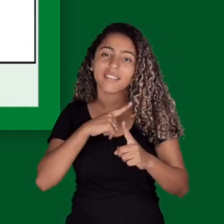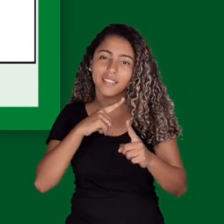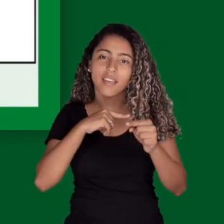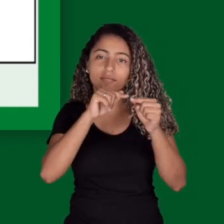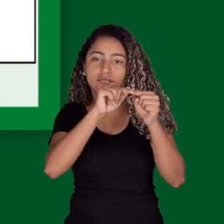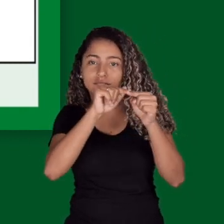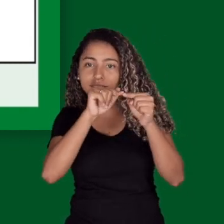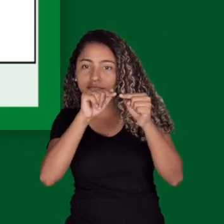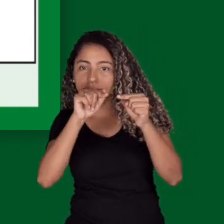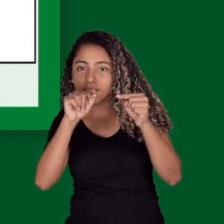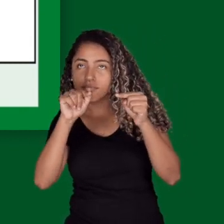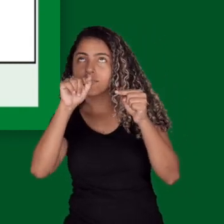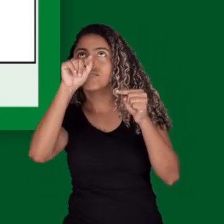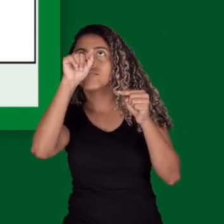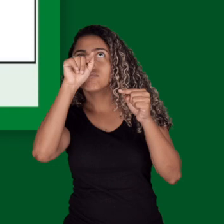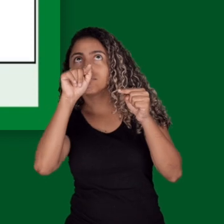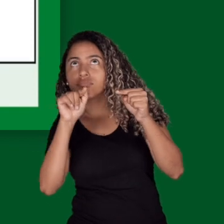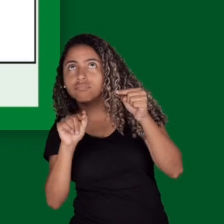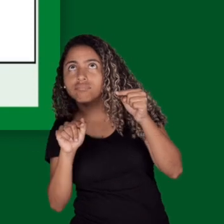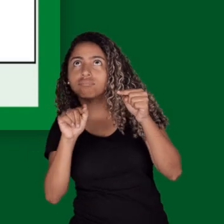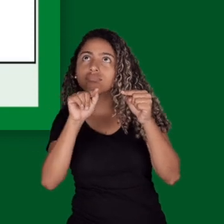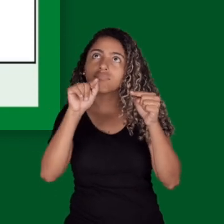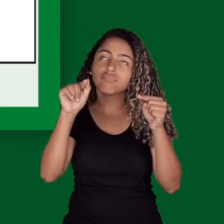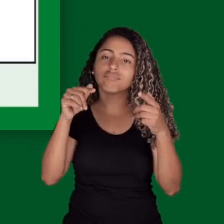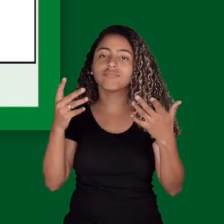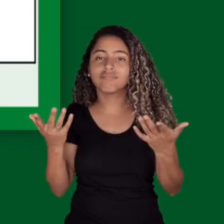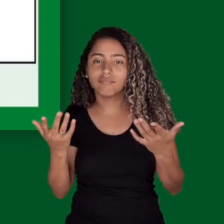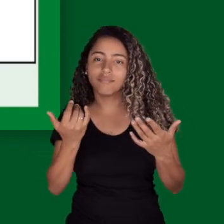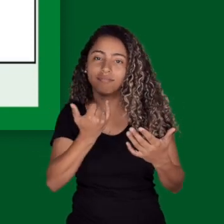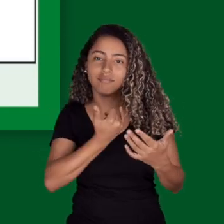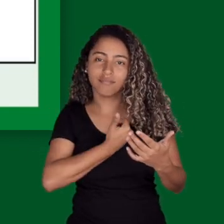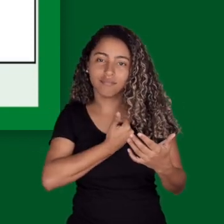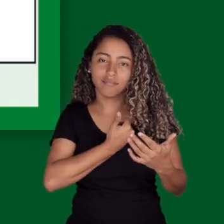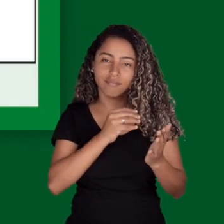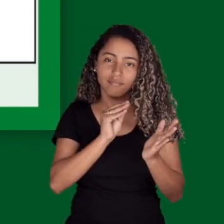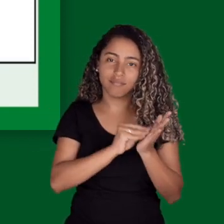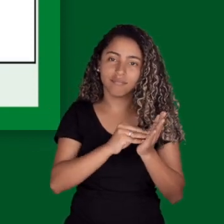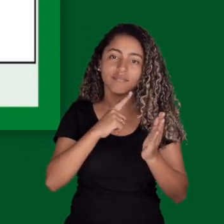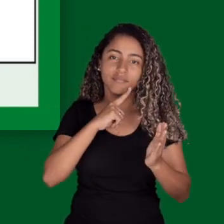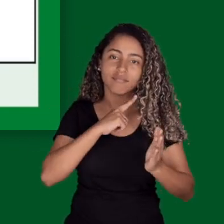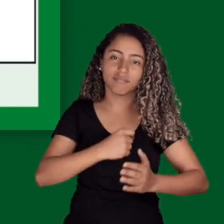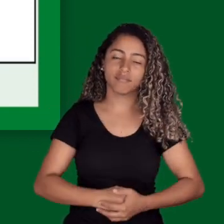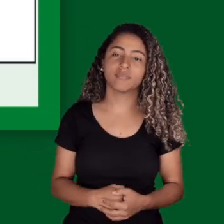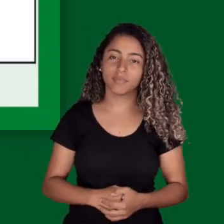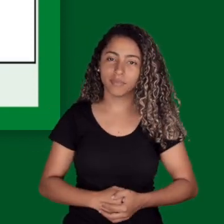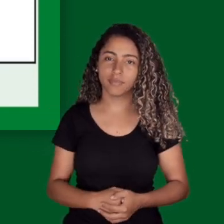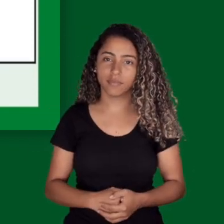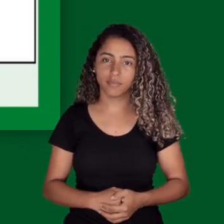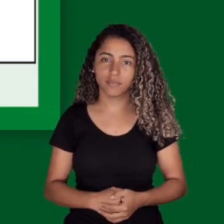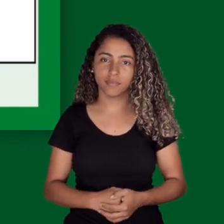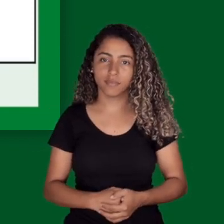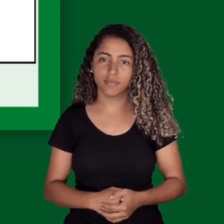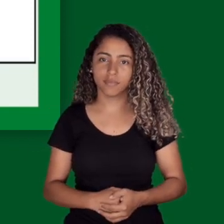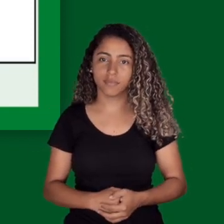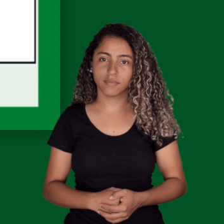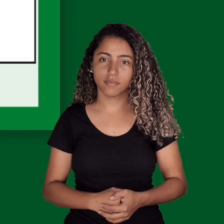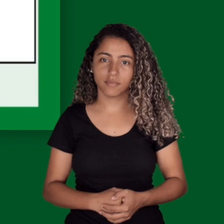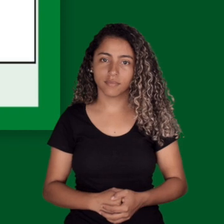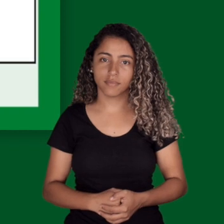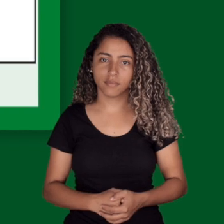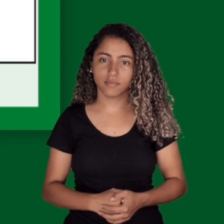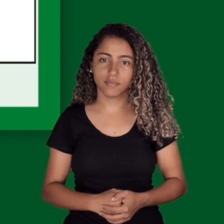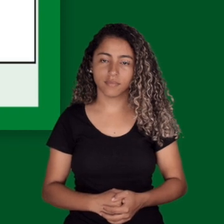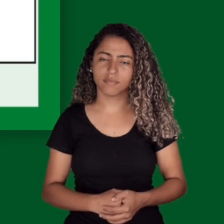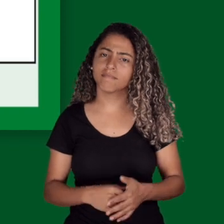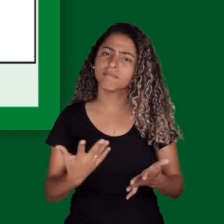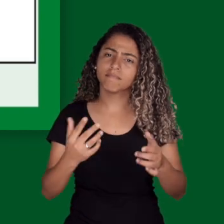essa informação a mais do sensor, que é a seta de tendência da glicose. Então,